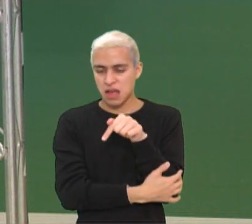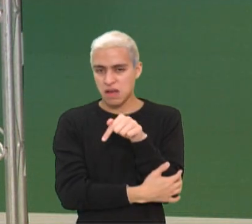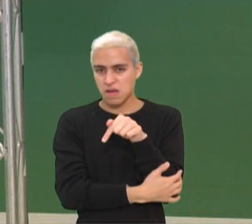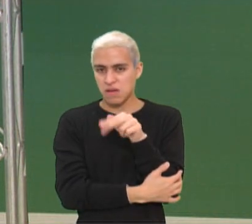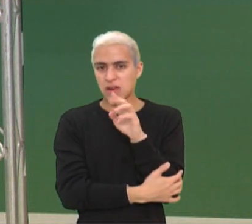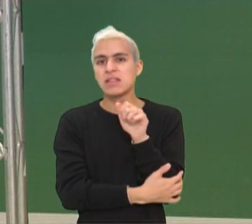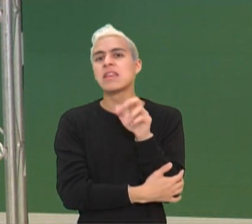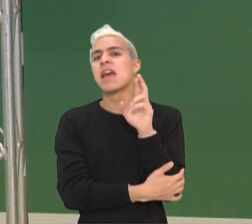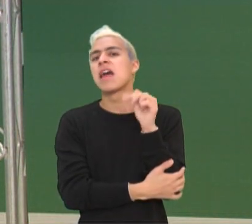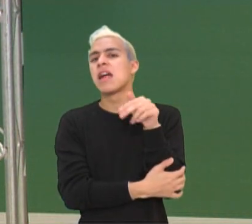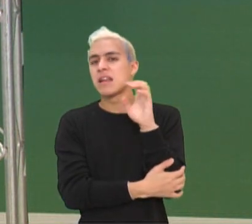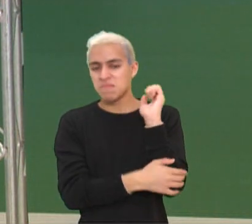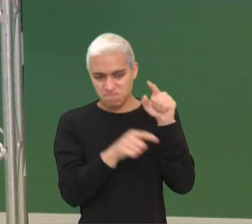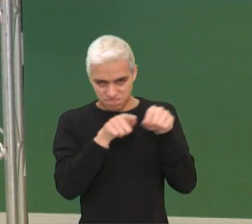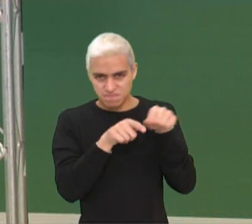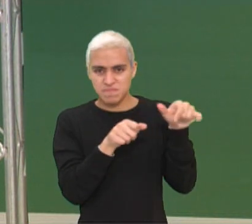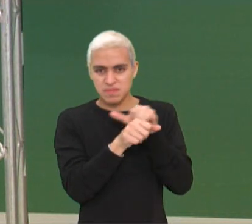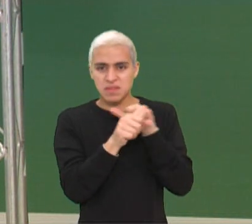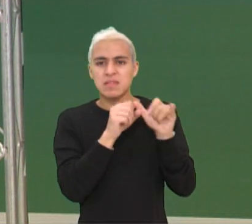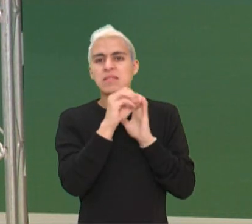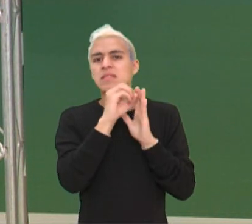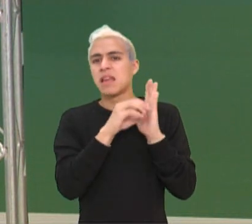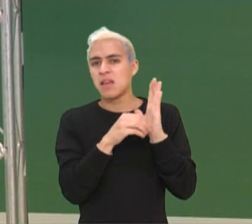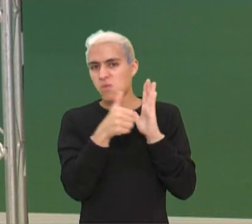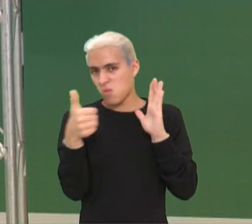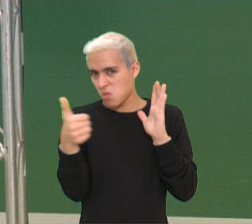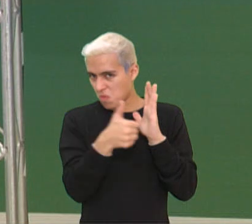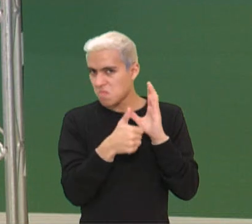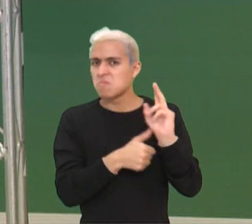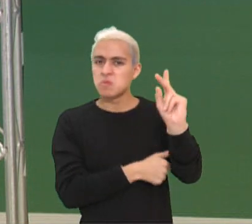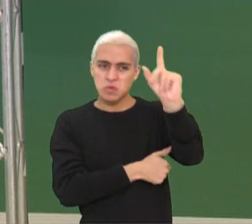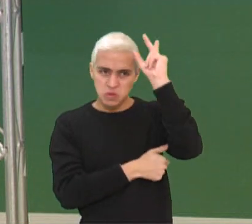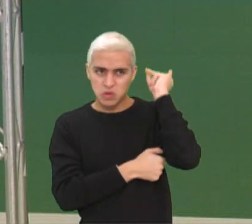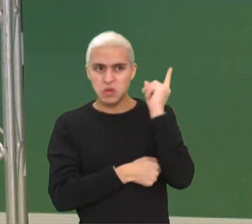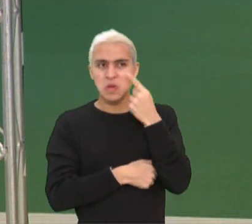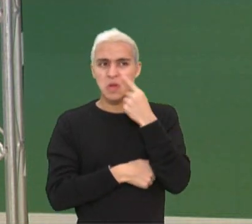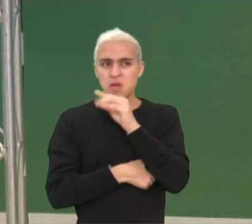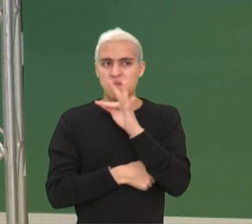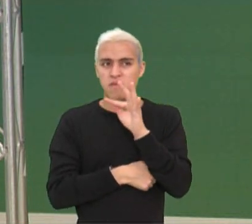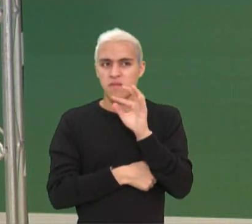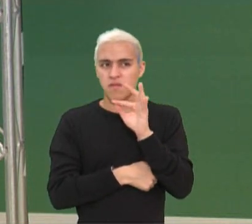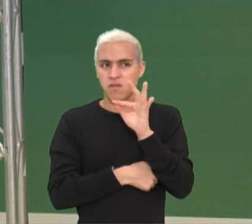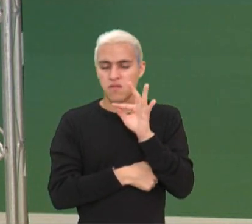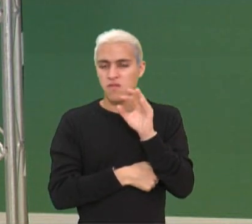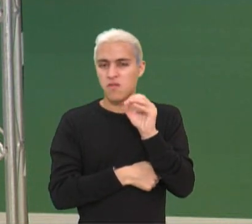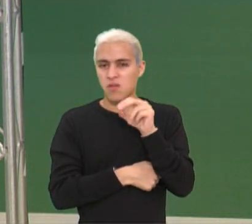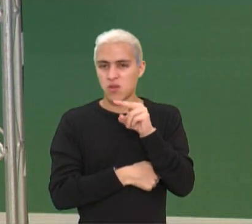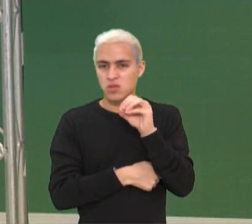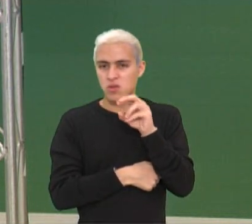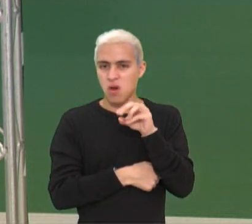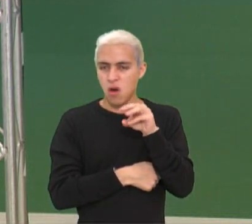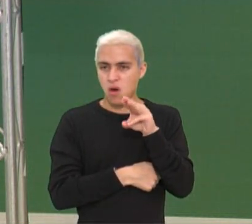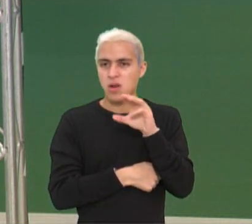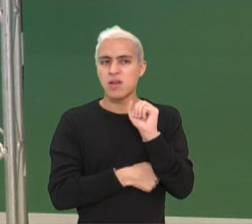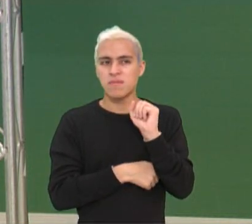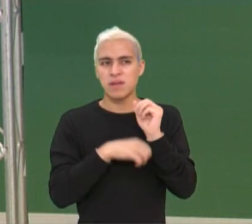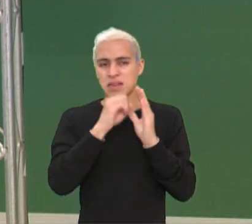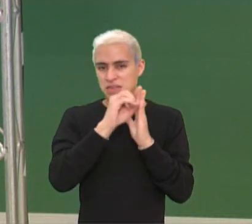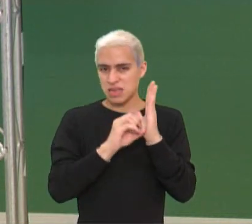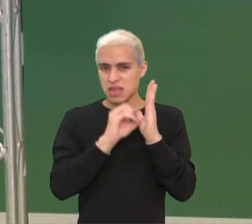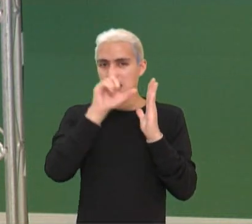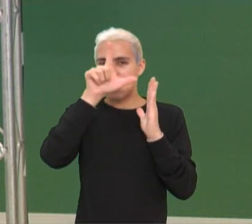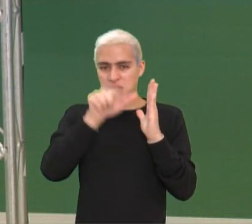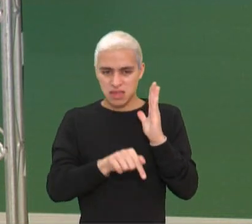também, né? Século XI, antigo, né? Fonorona, século XVII, é um jogo